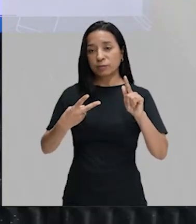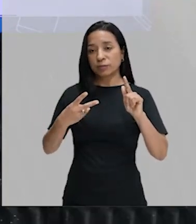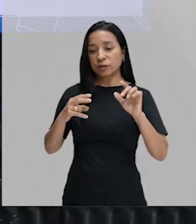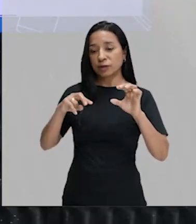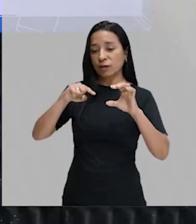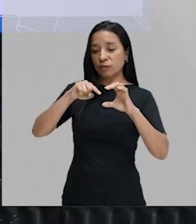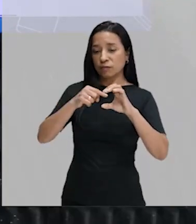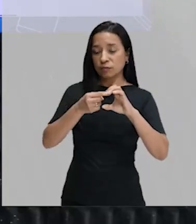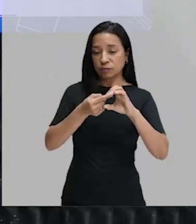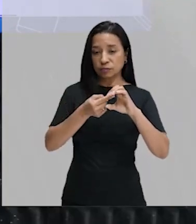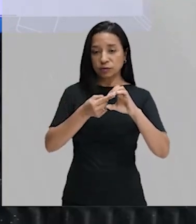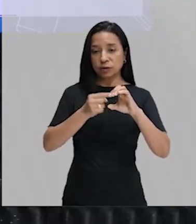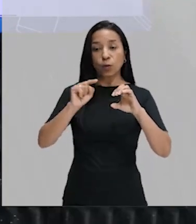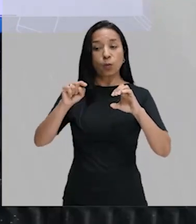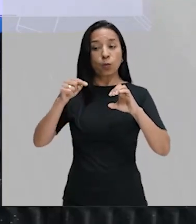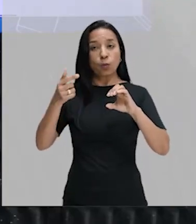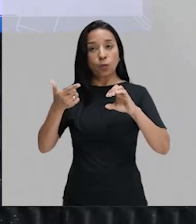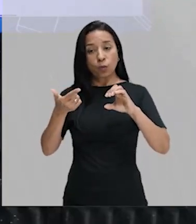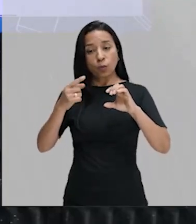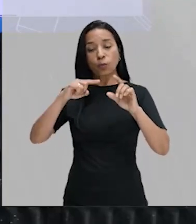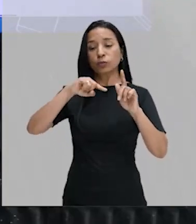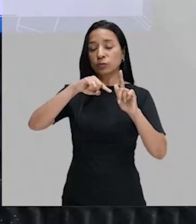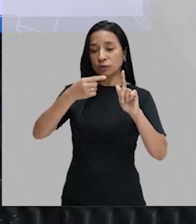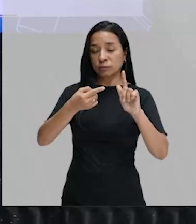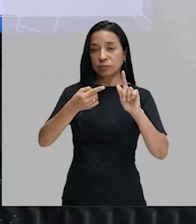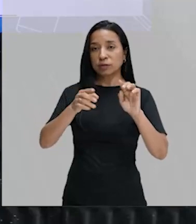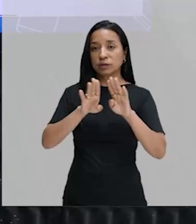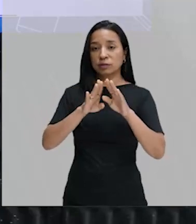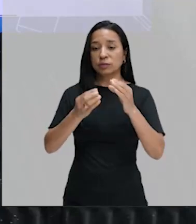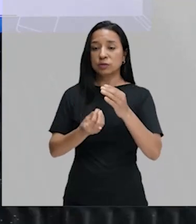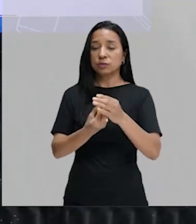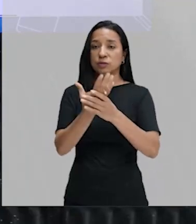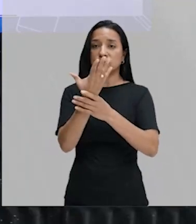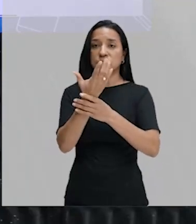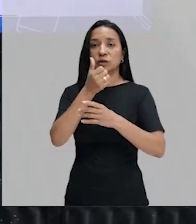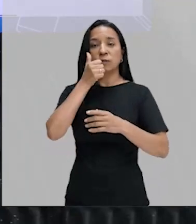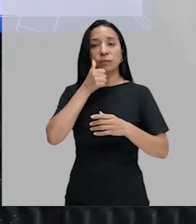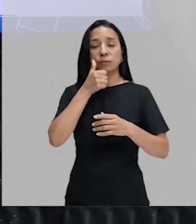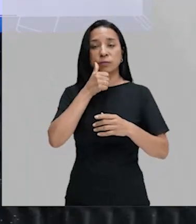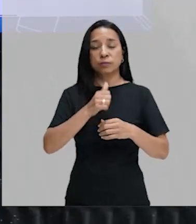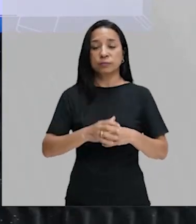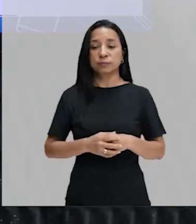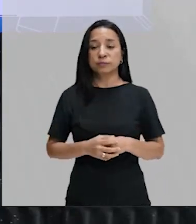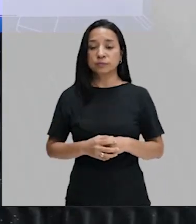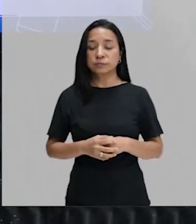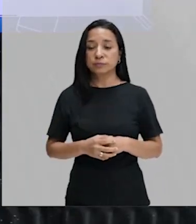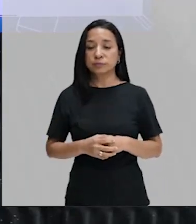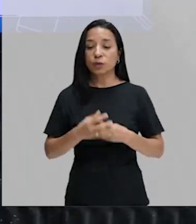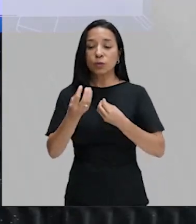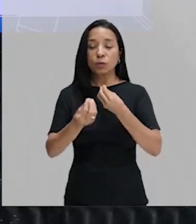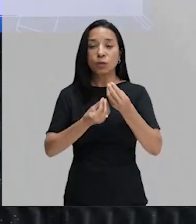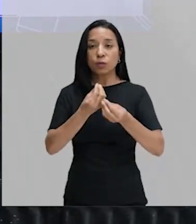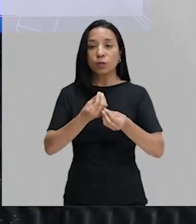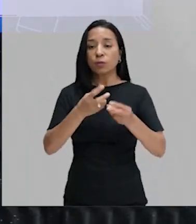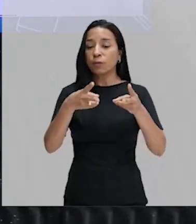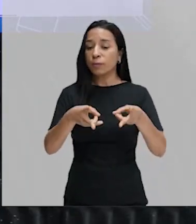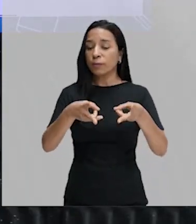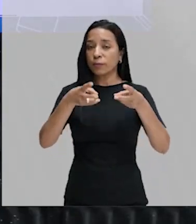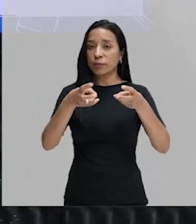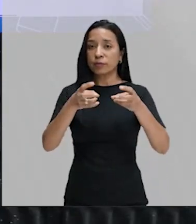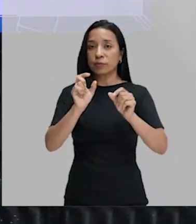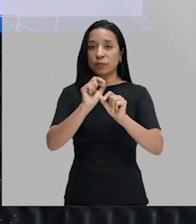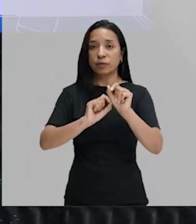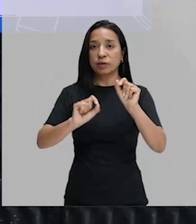que carrega o cromossomo W, aí ele vai originar a fêmea, tá certo? Então, como vocês podem perceber,